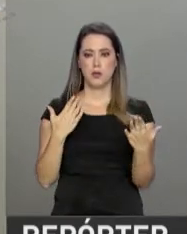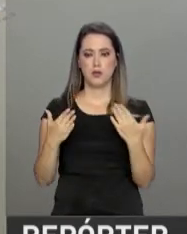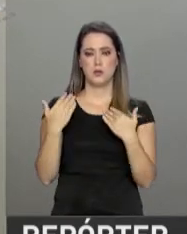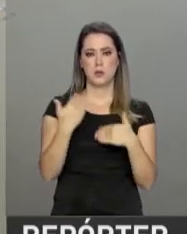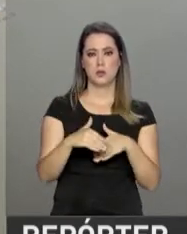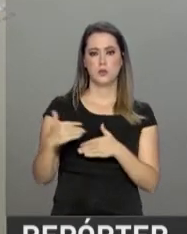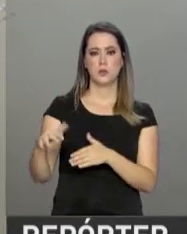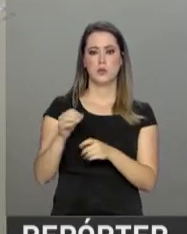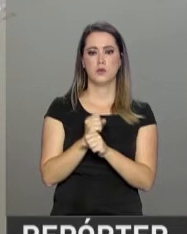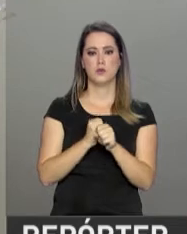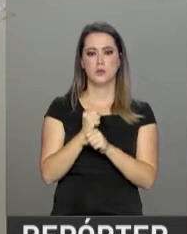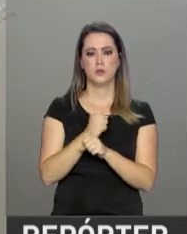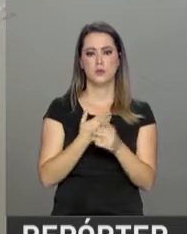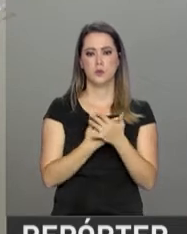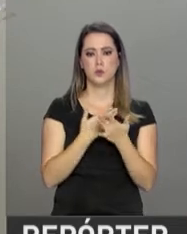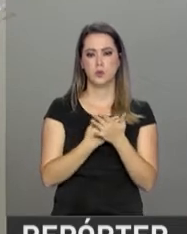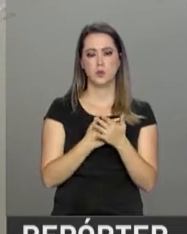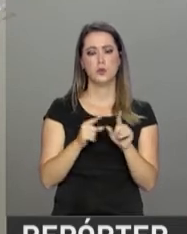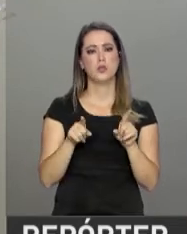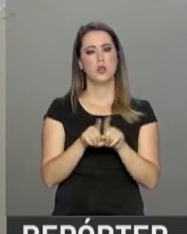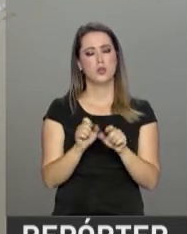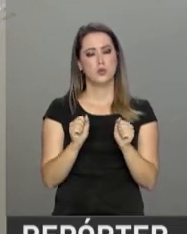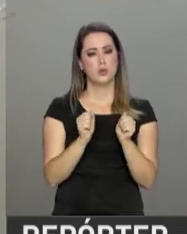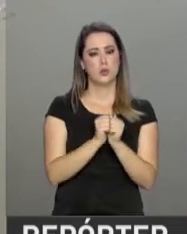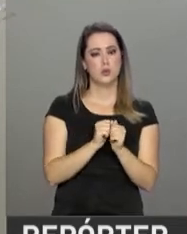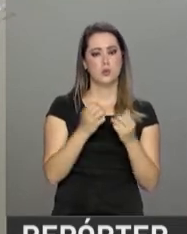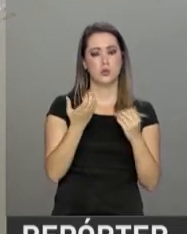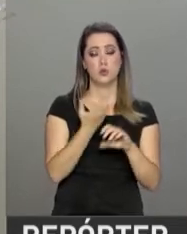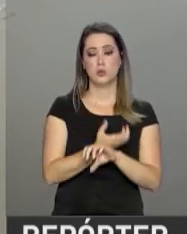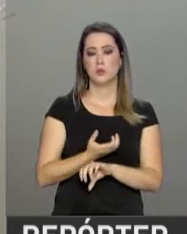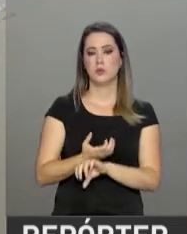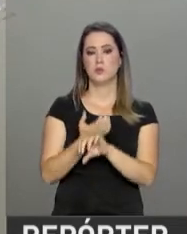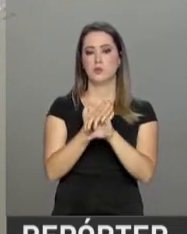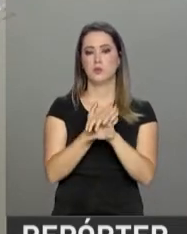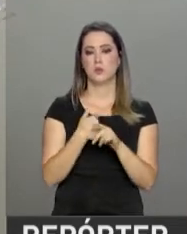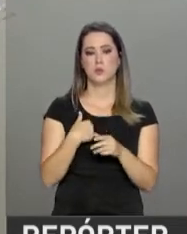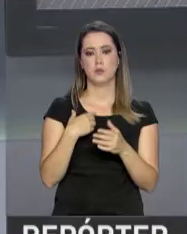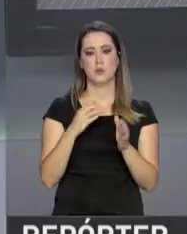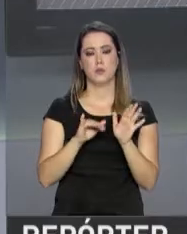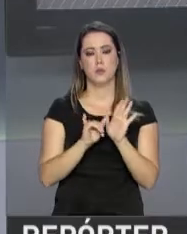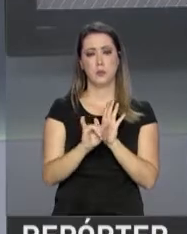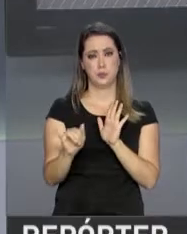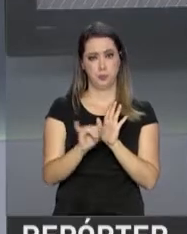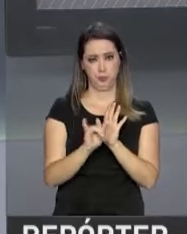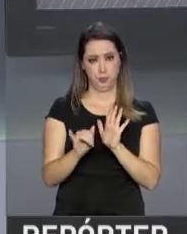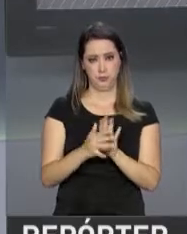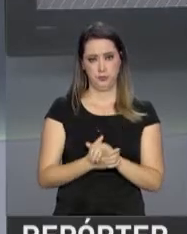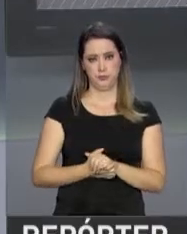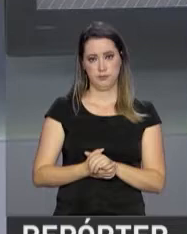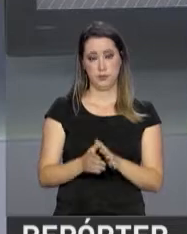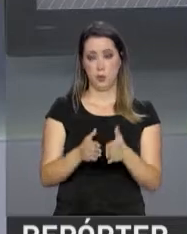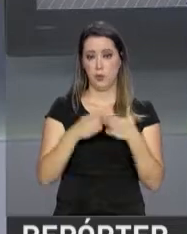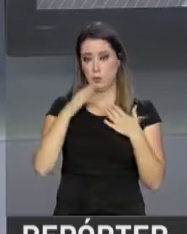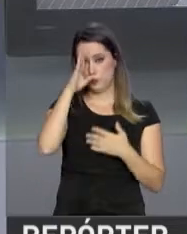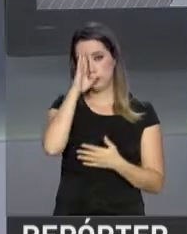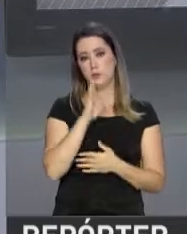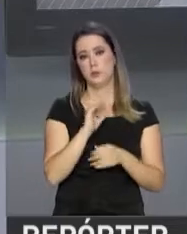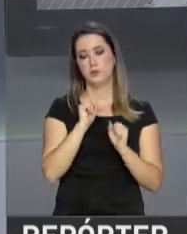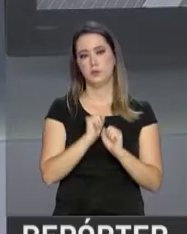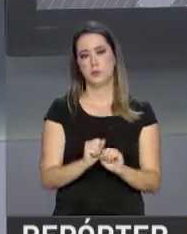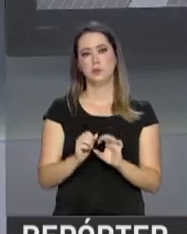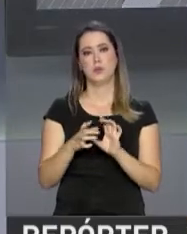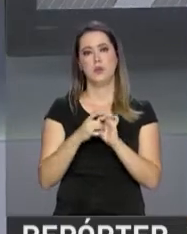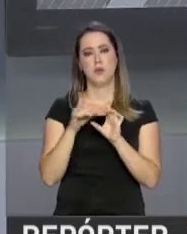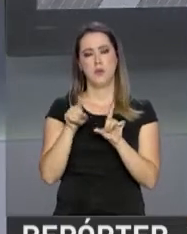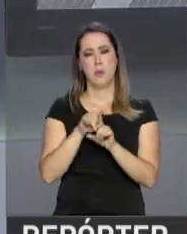todos os anos estudando por ela e o conteúdo que eles mandam nos editais os pedidos de isenção devem